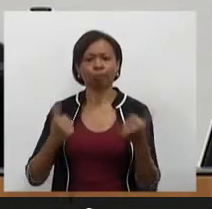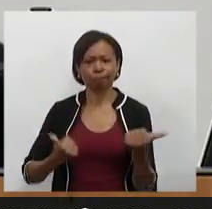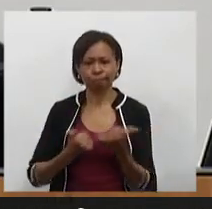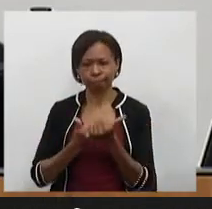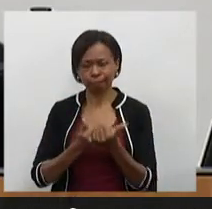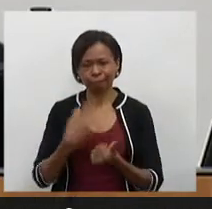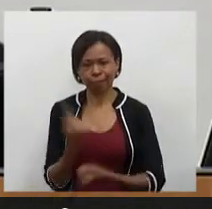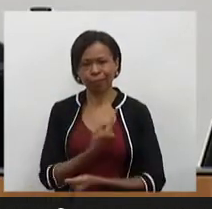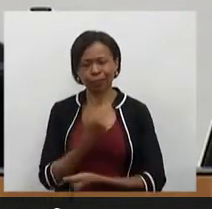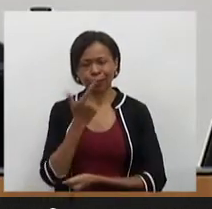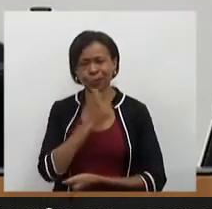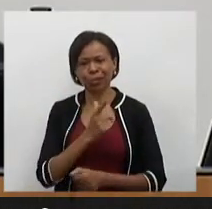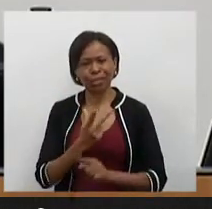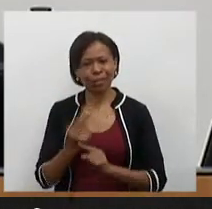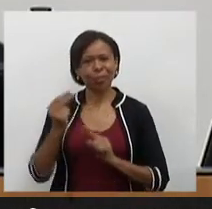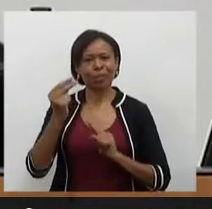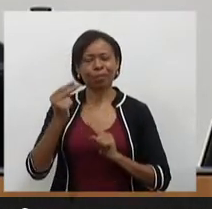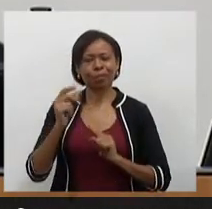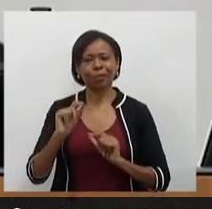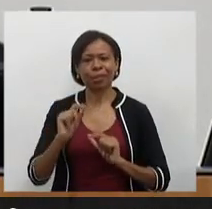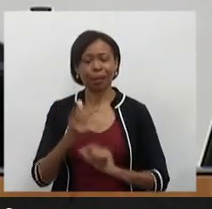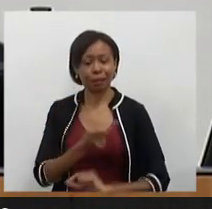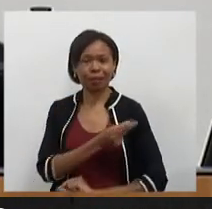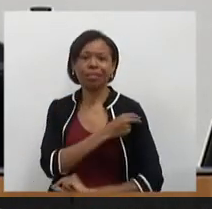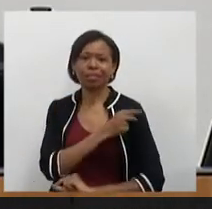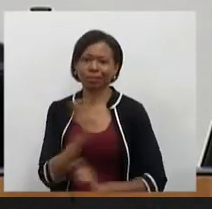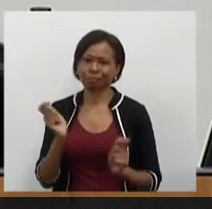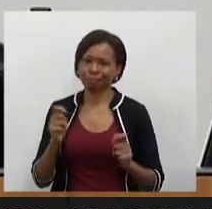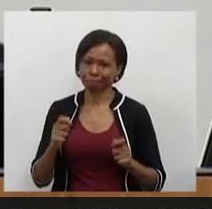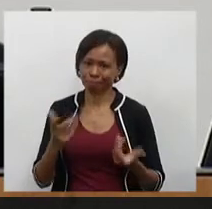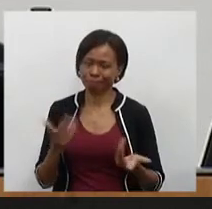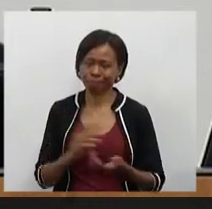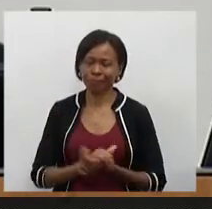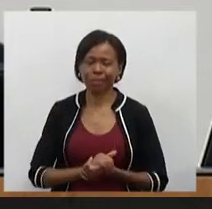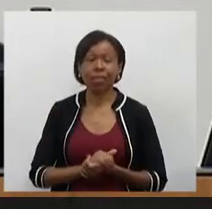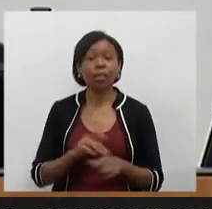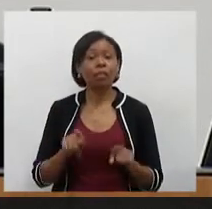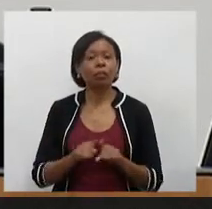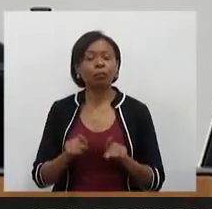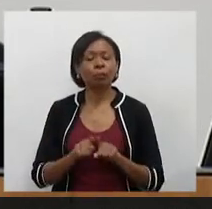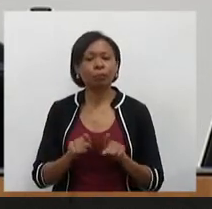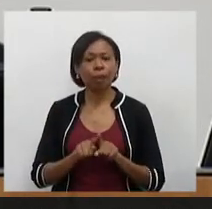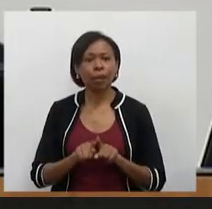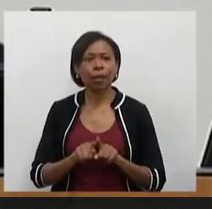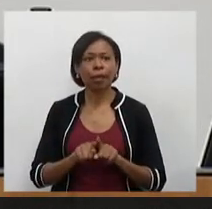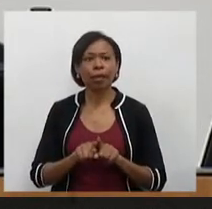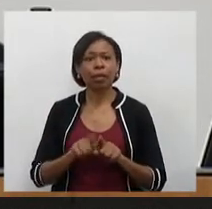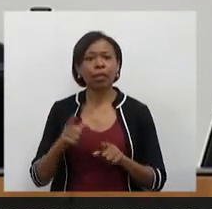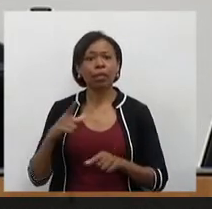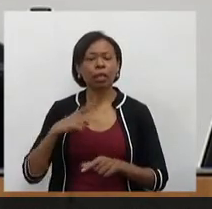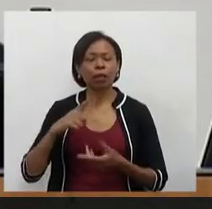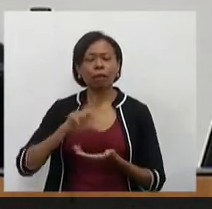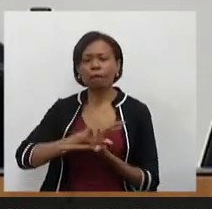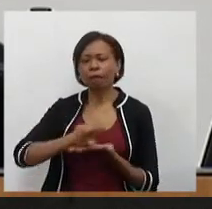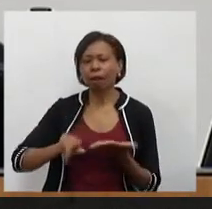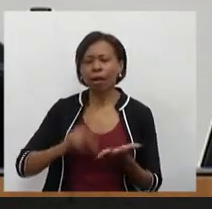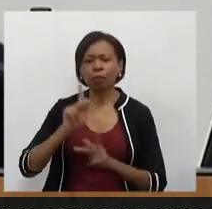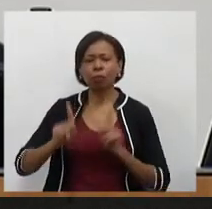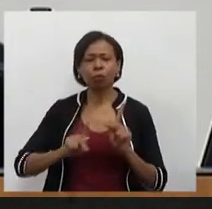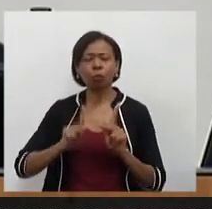possa alcançar esse desenvolvimento dessa vacina mineira, tá ok? Aqui está dizendo também, temos aqui muitos professores de